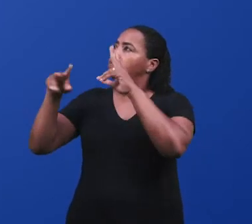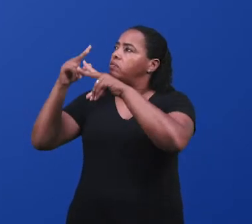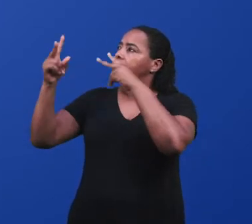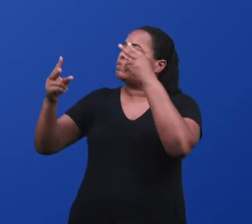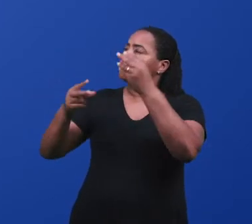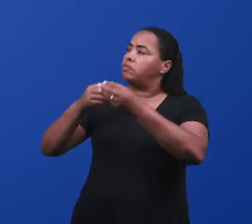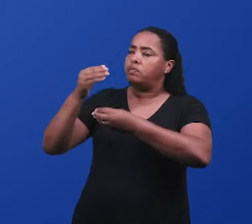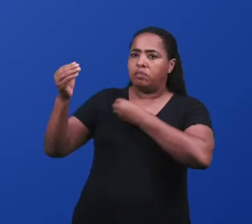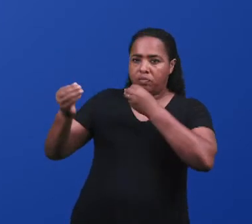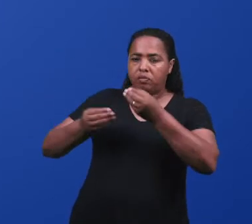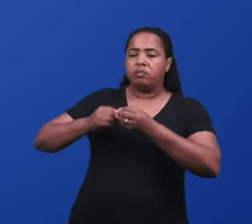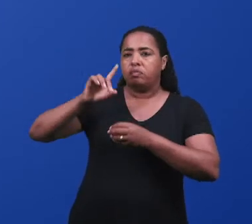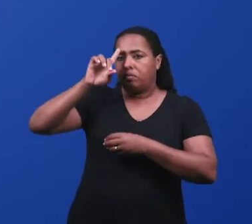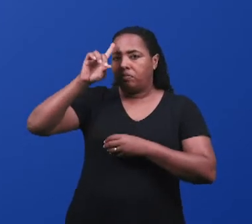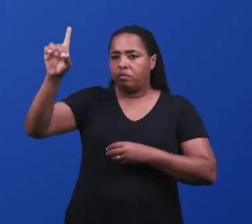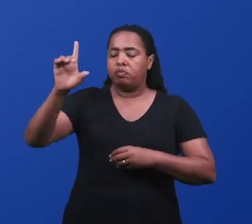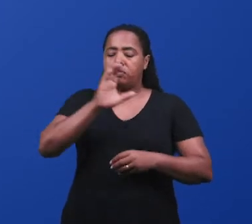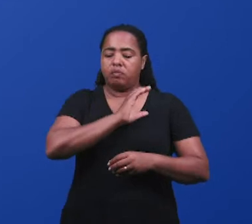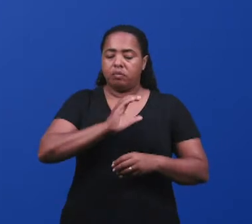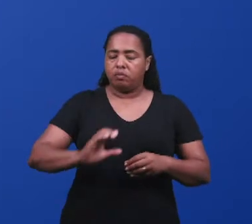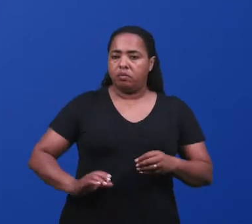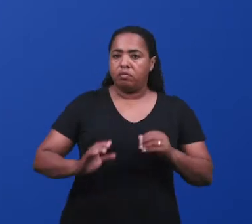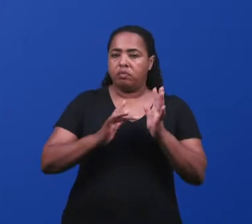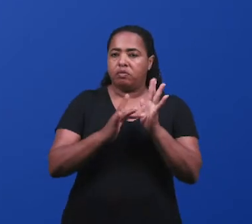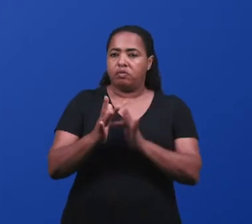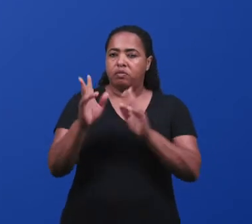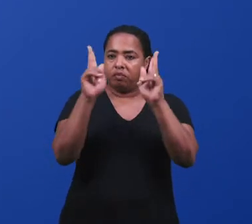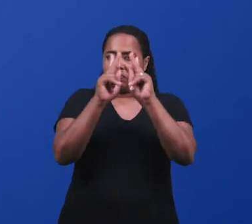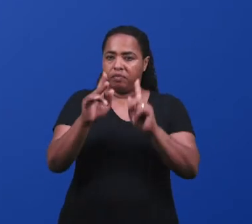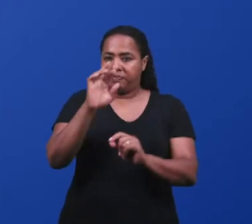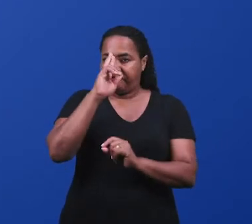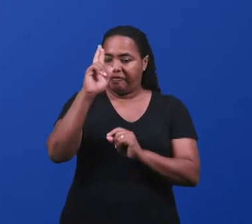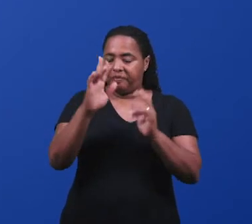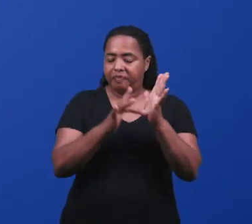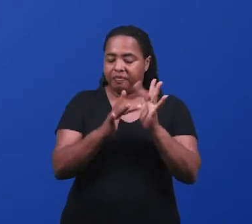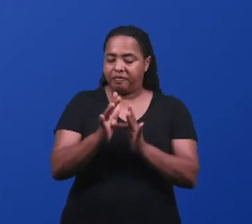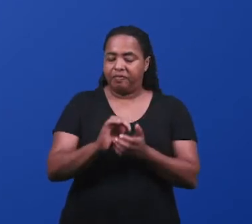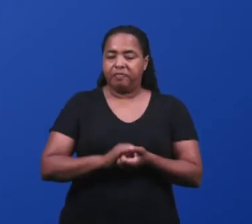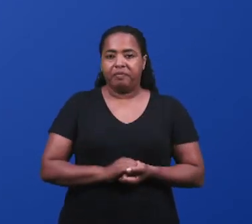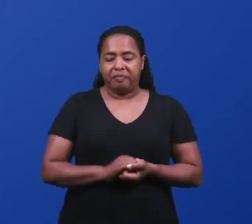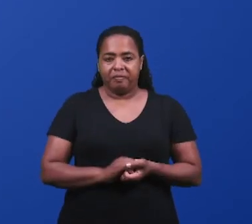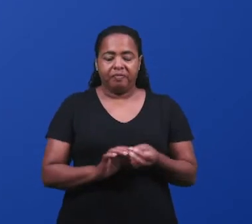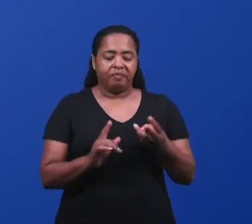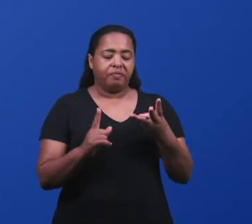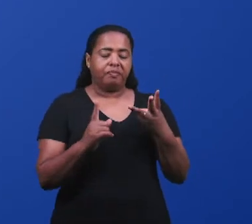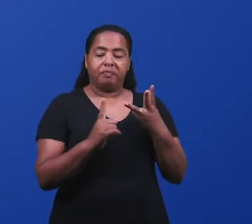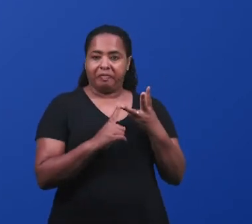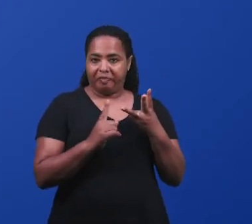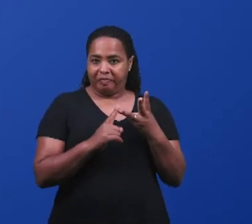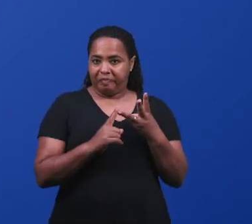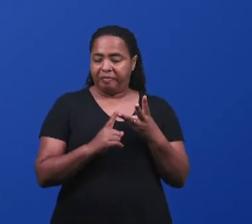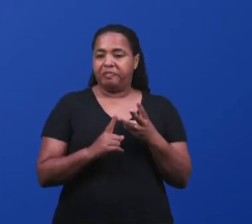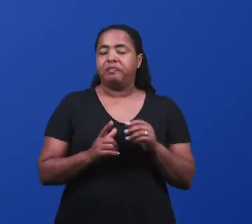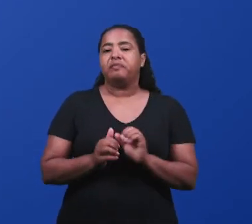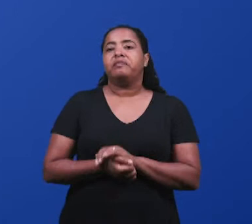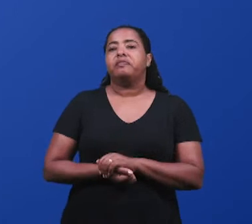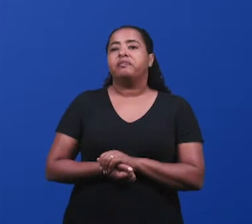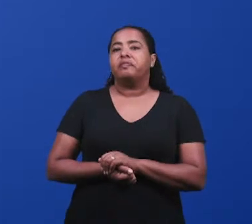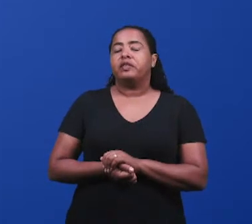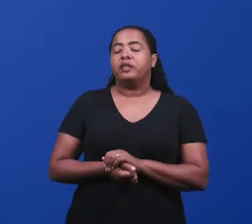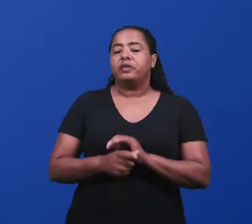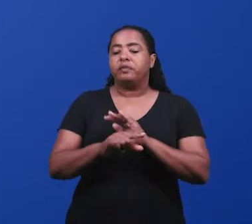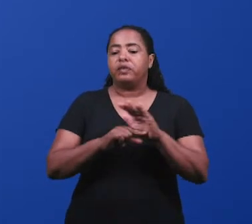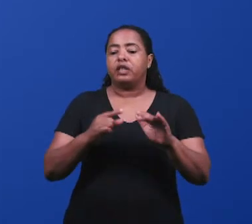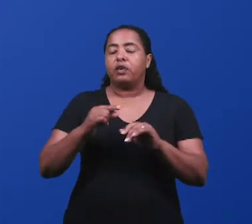soberana vocação de Deus em Cristo Jesus. A paz do Senhor, irmãos. Esse versículo diz que eles levantou-se, pois, Josué